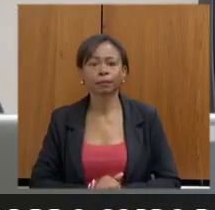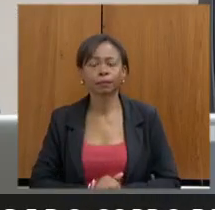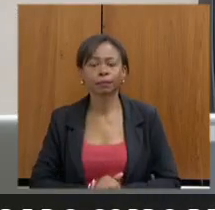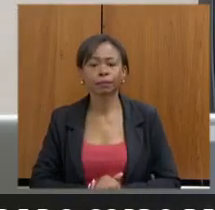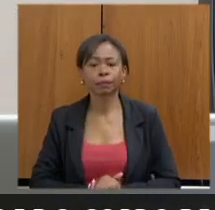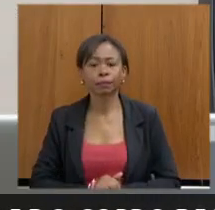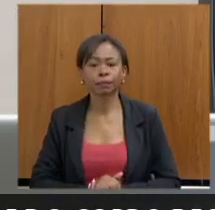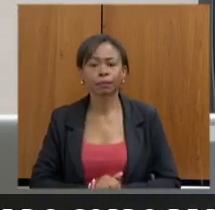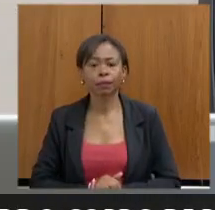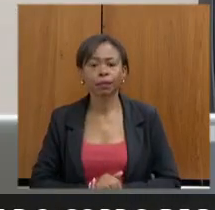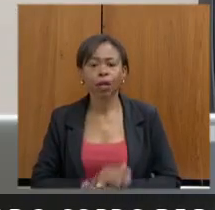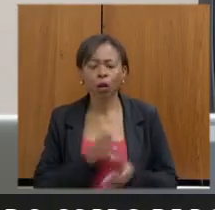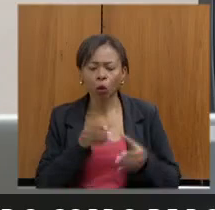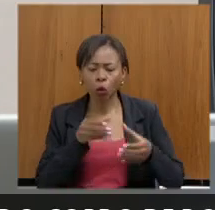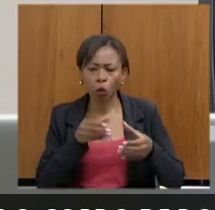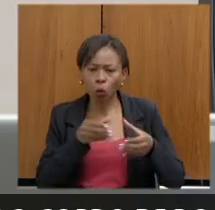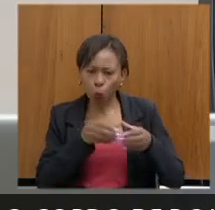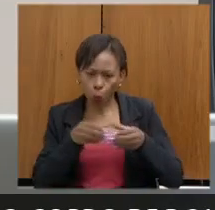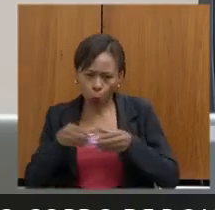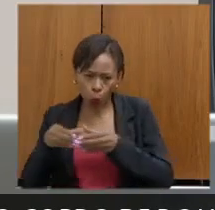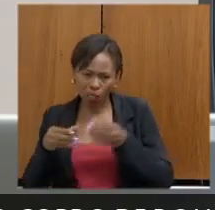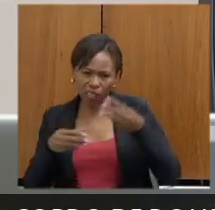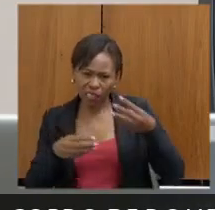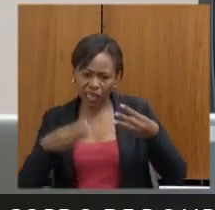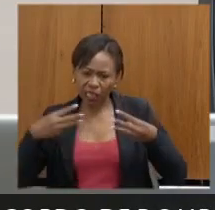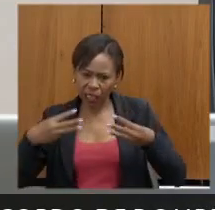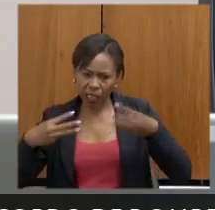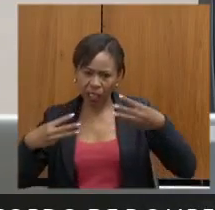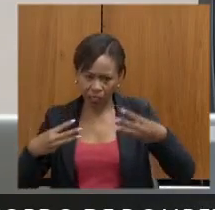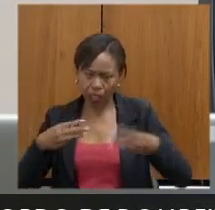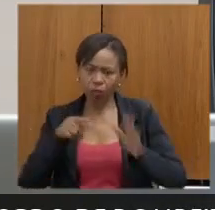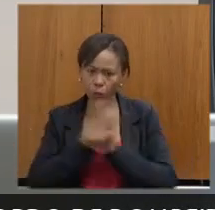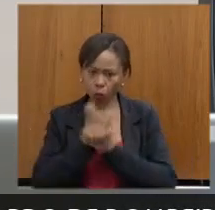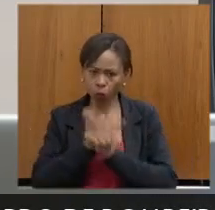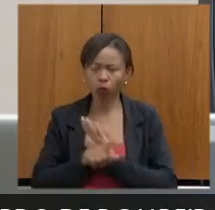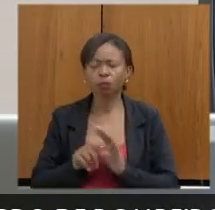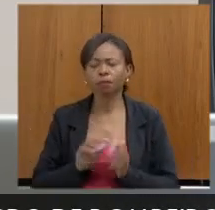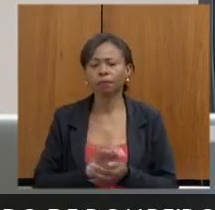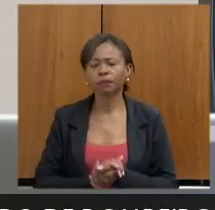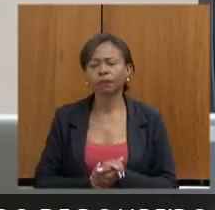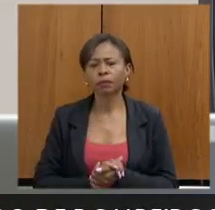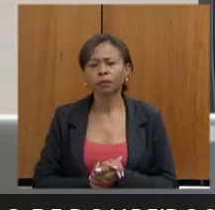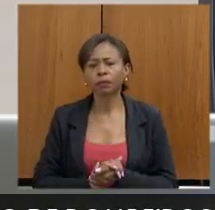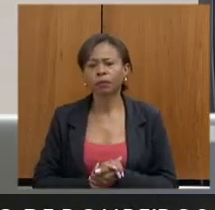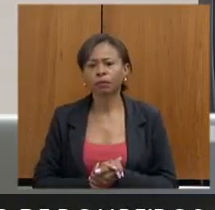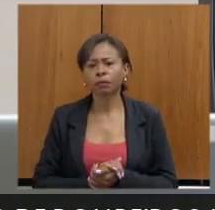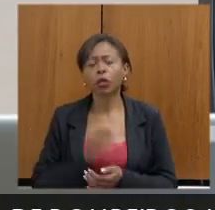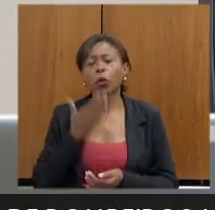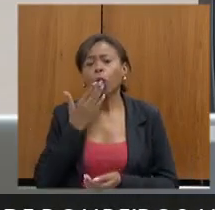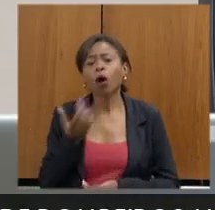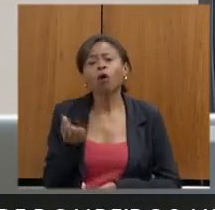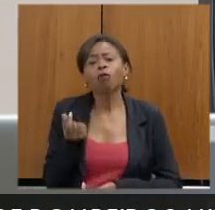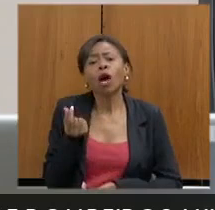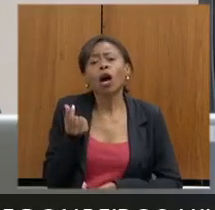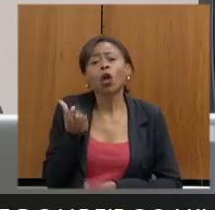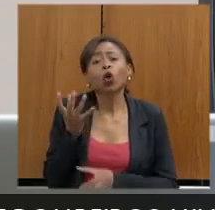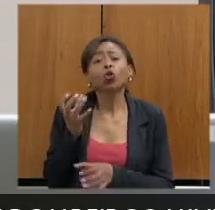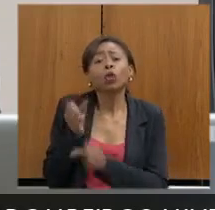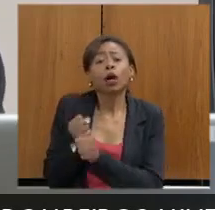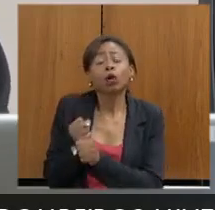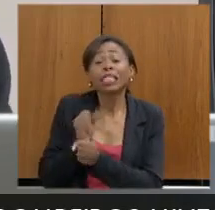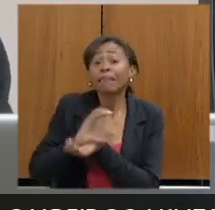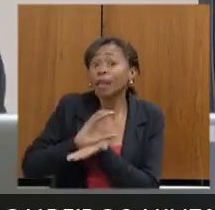blocos menores já que são várias perguntas para fazer de três em três Comandante Qual o valor total dos recursos de